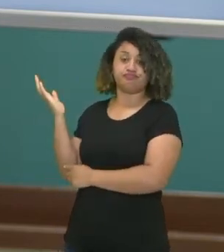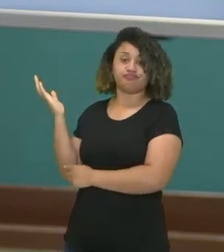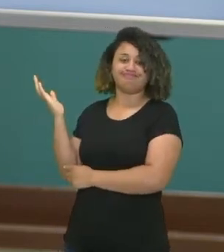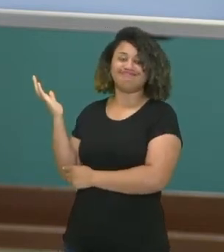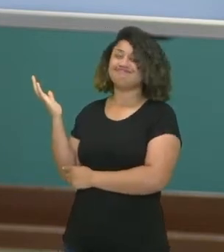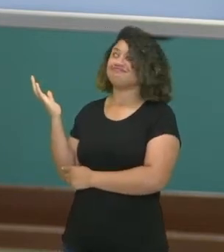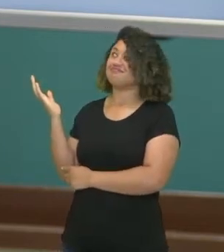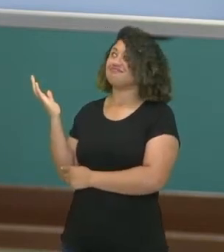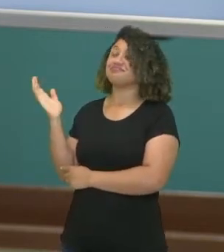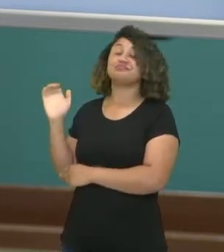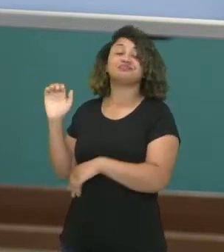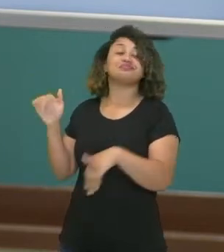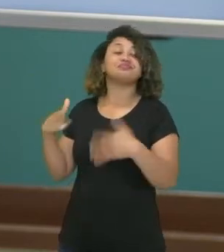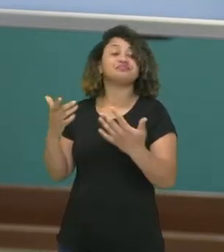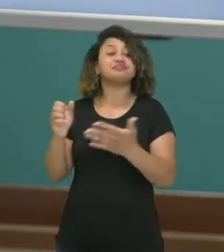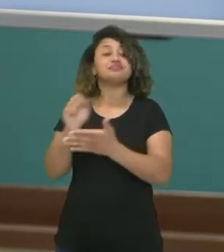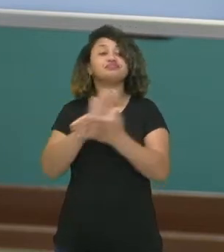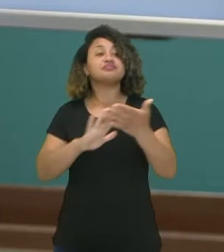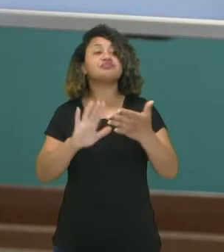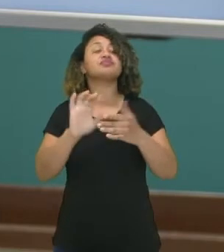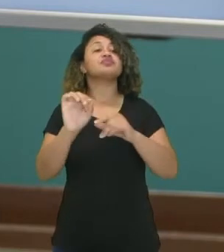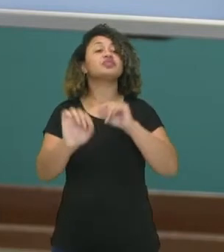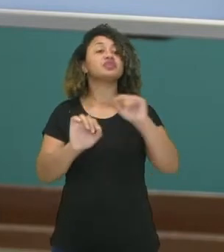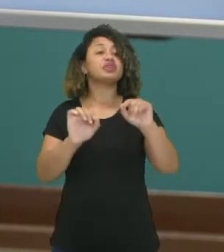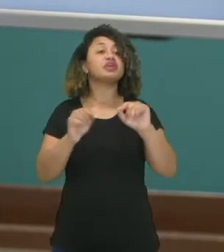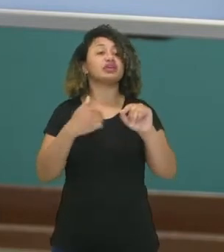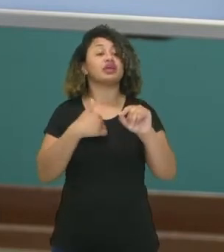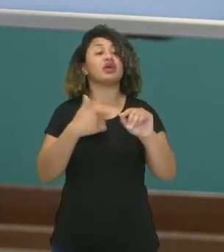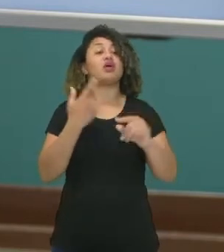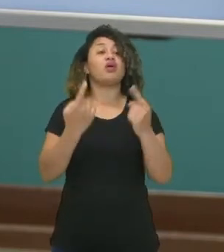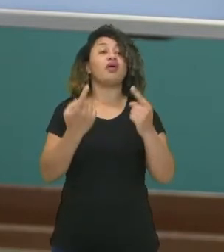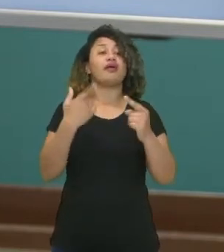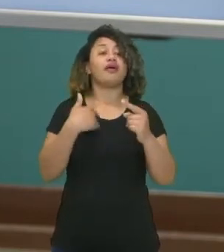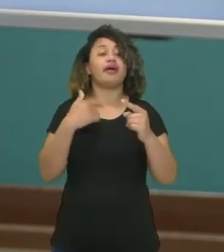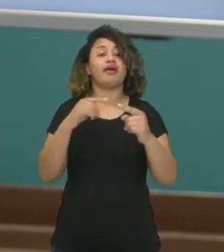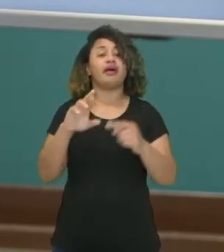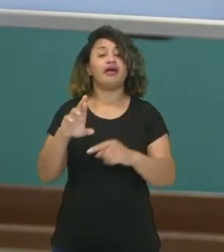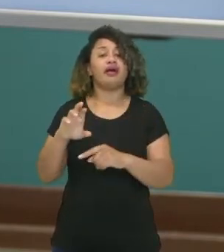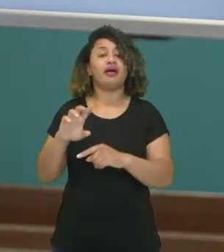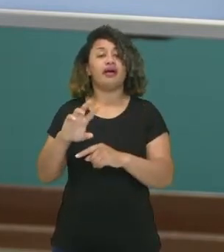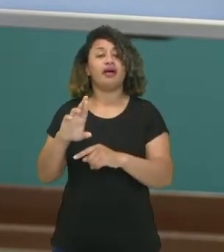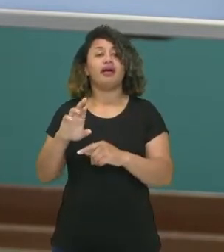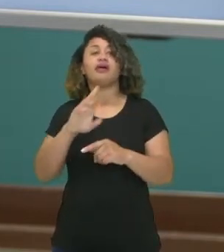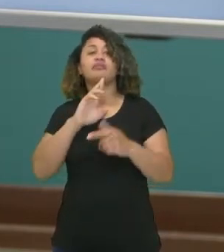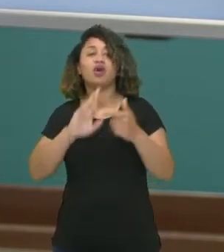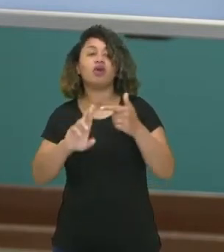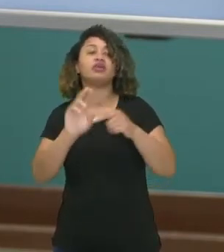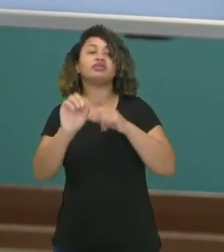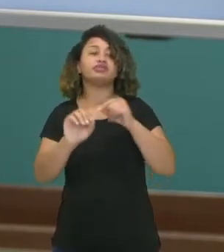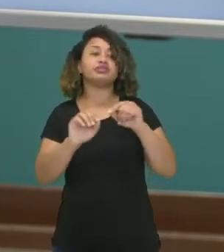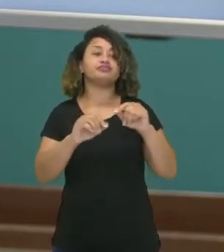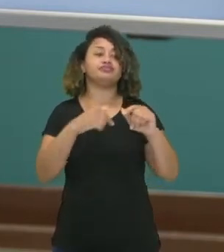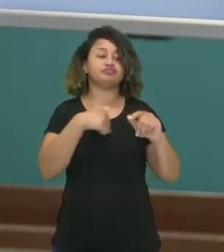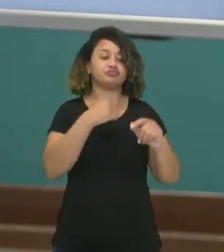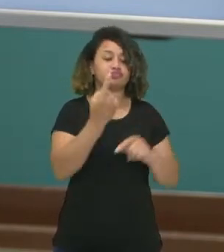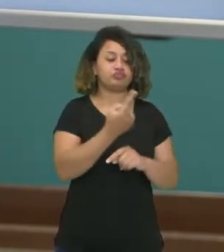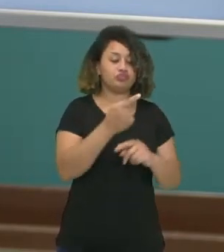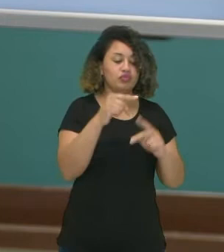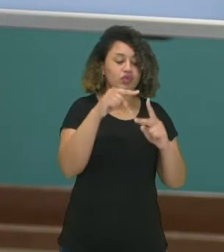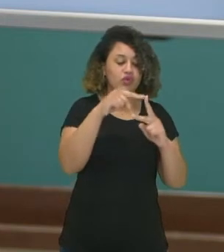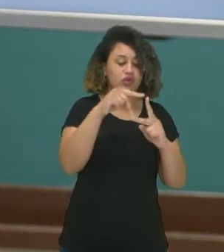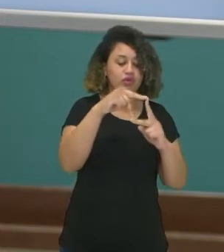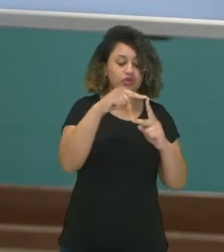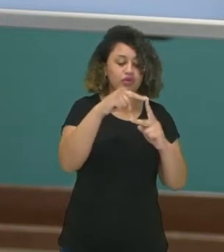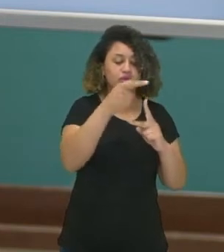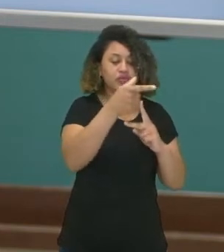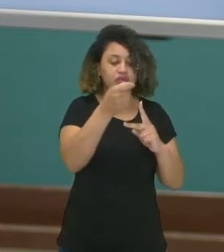acordo com as figuras, determine a razão entre. Olha lá, a figura 1 é um quadrado de 20